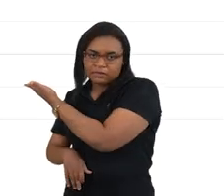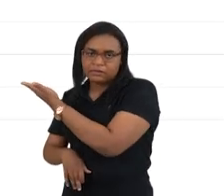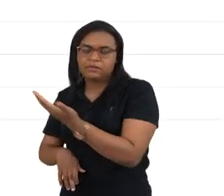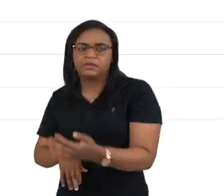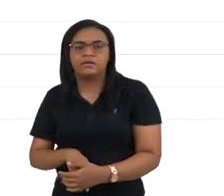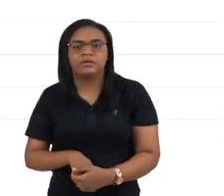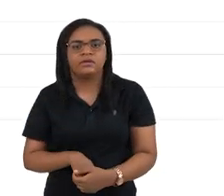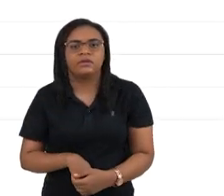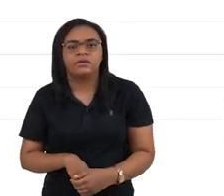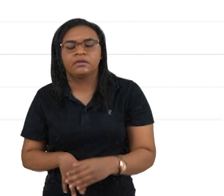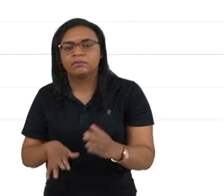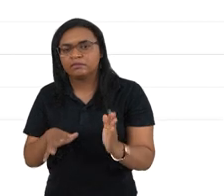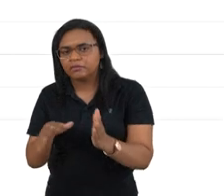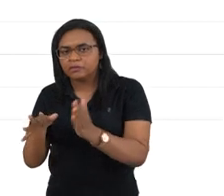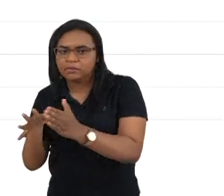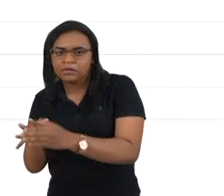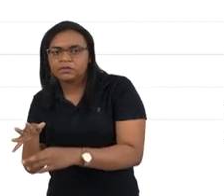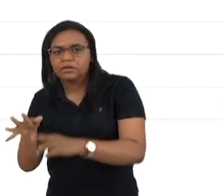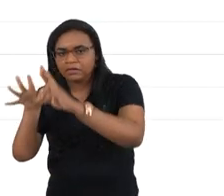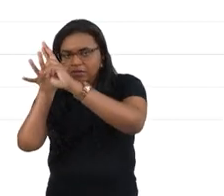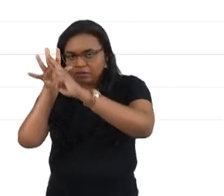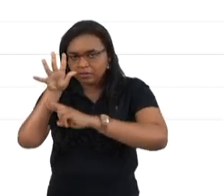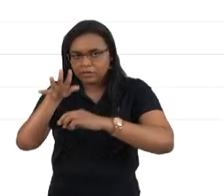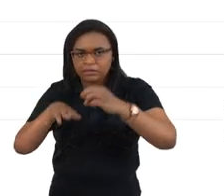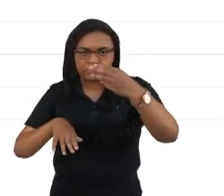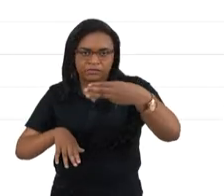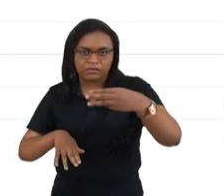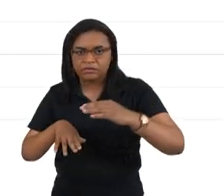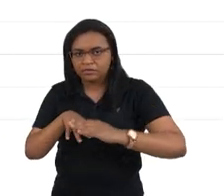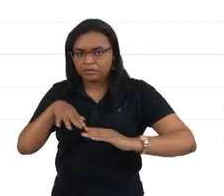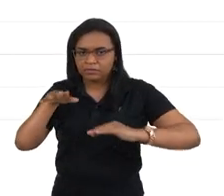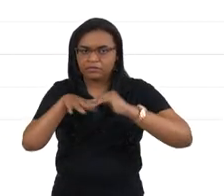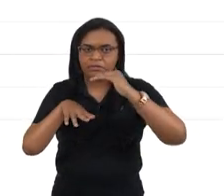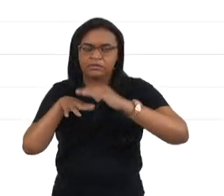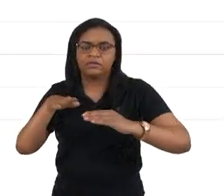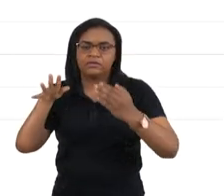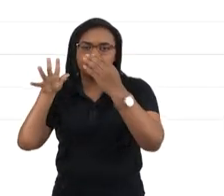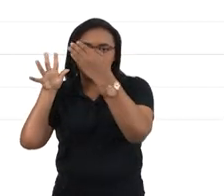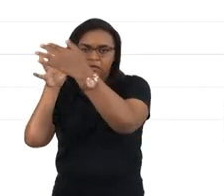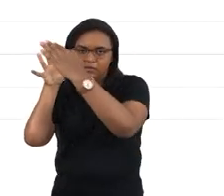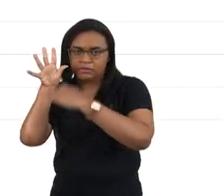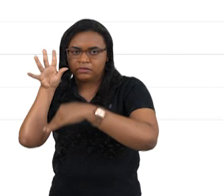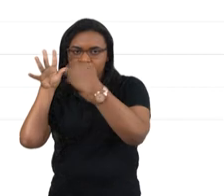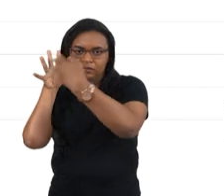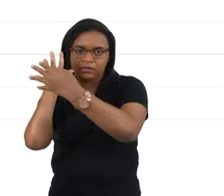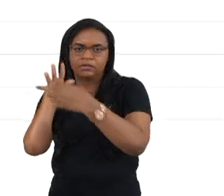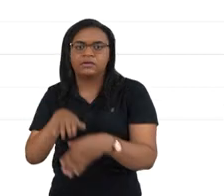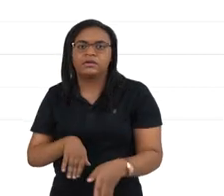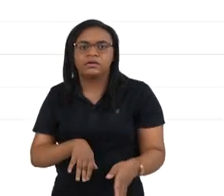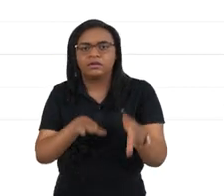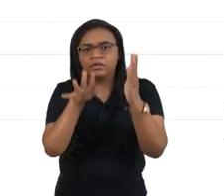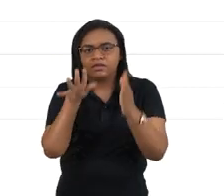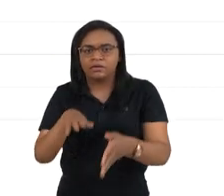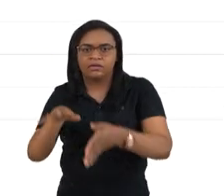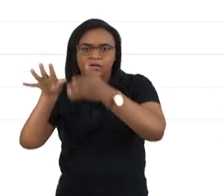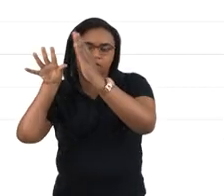Quais são os passos para resolver uma regra de 3 simples? Construir uma tabela agrupando as grandezas de mesma espécie em colunas e mantendo na mesma linha